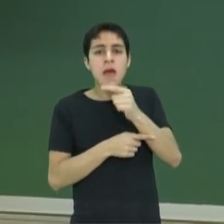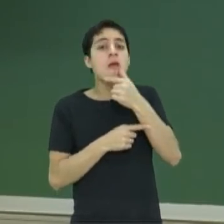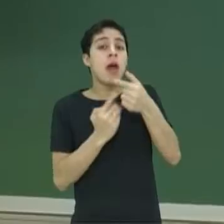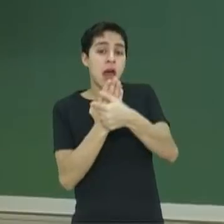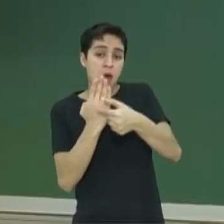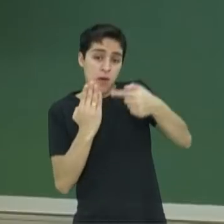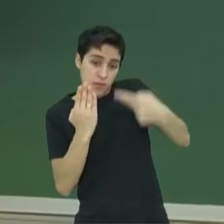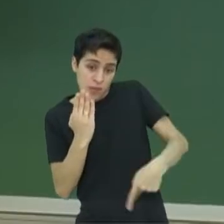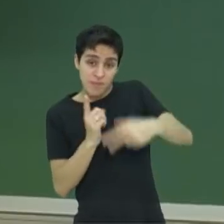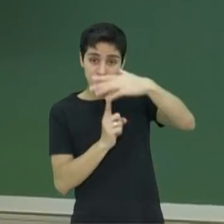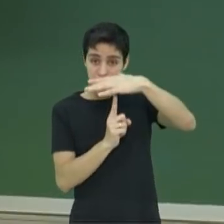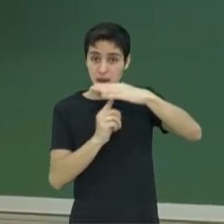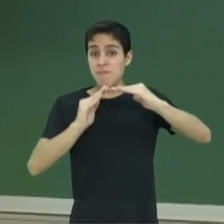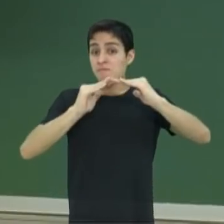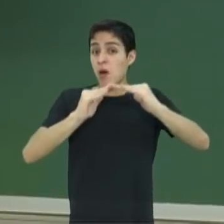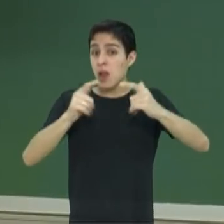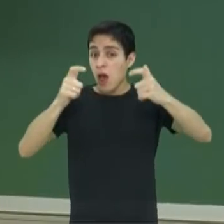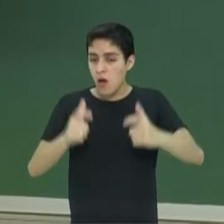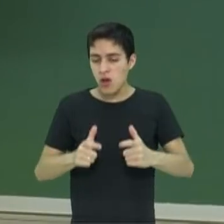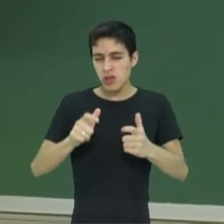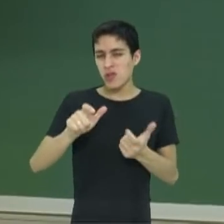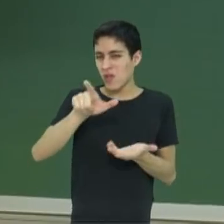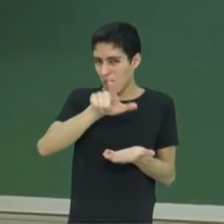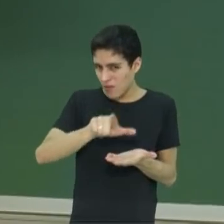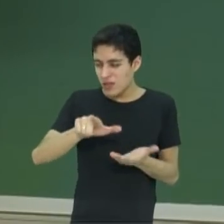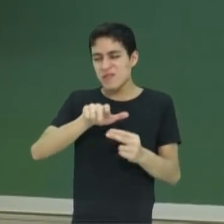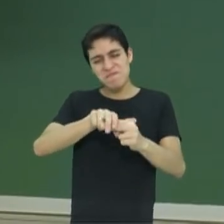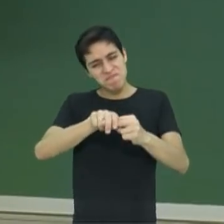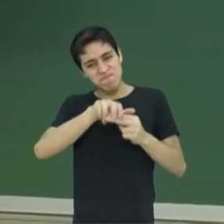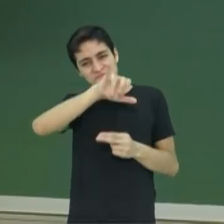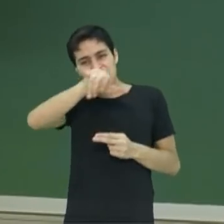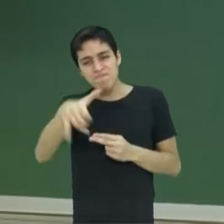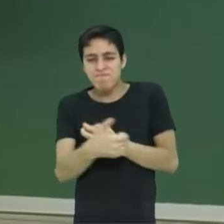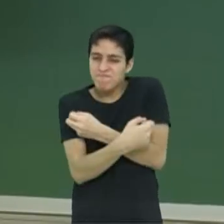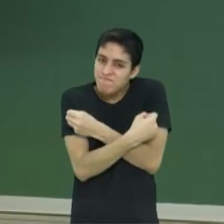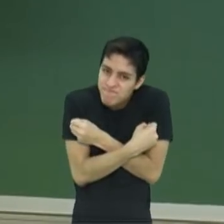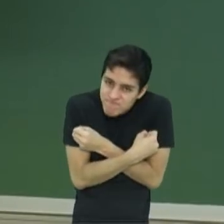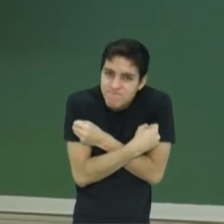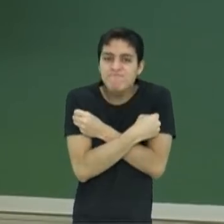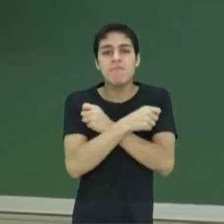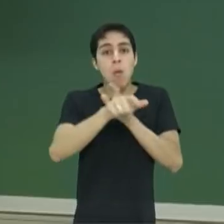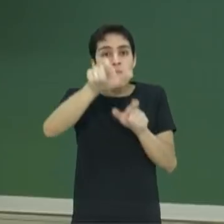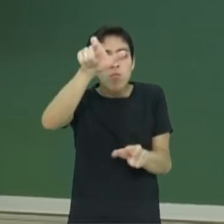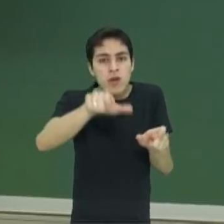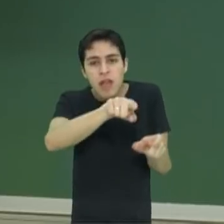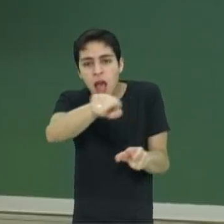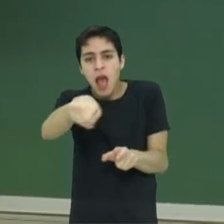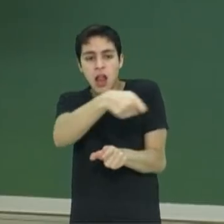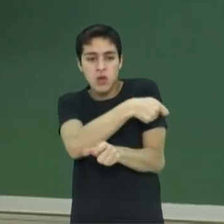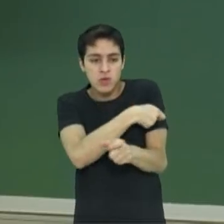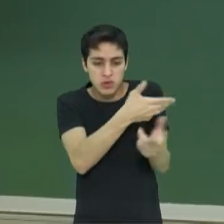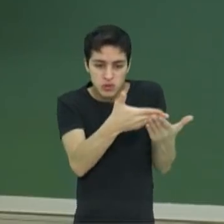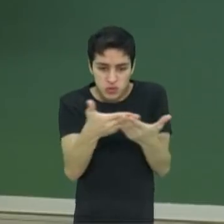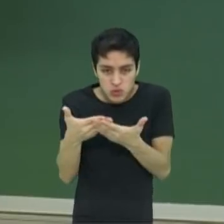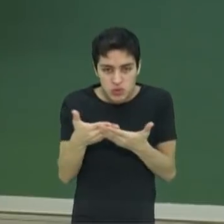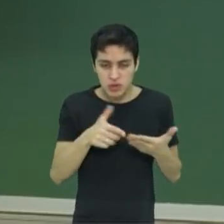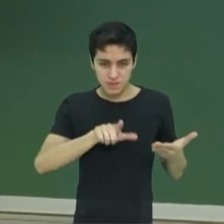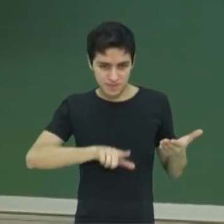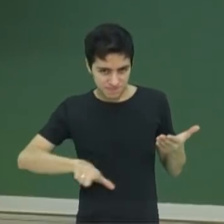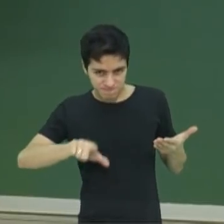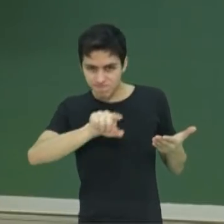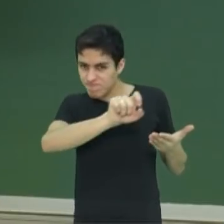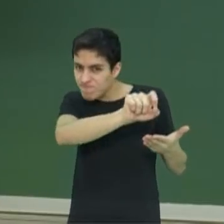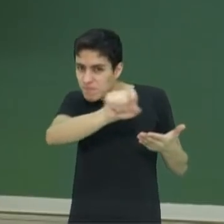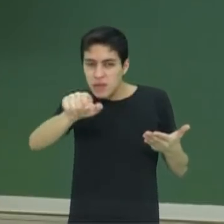morador de Londrina. Fica até um abraço, um salve, uma saudação para os estudantes e pessoas que estão em